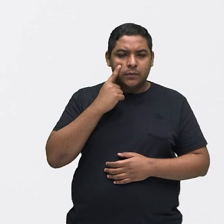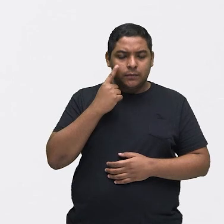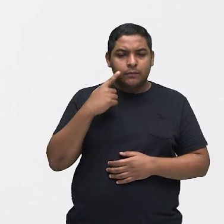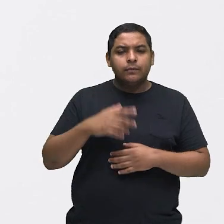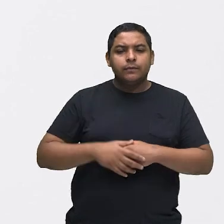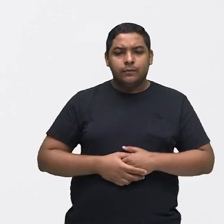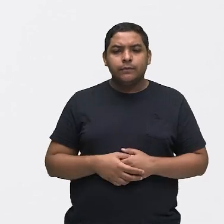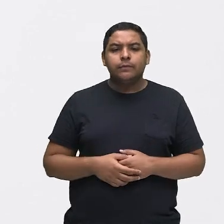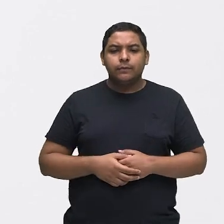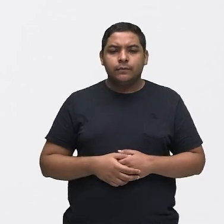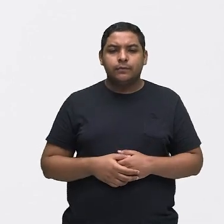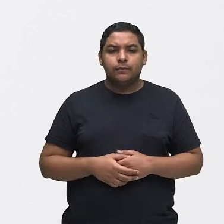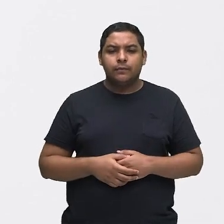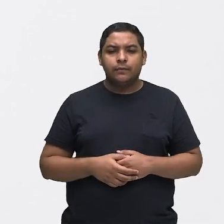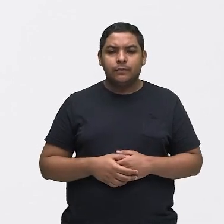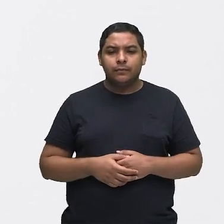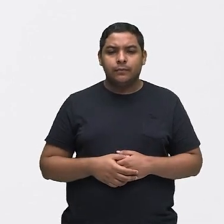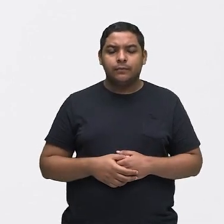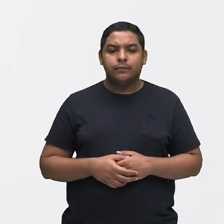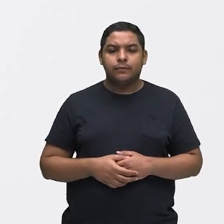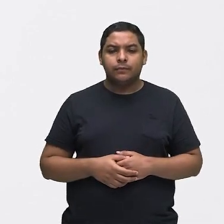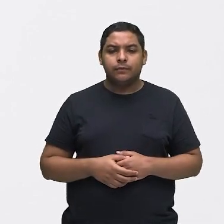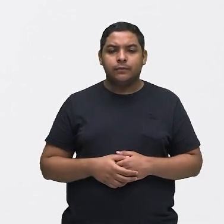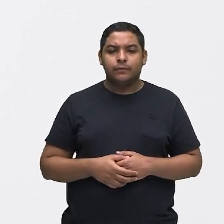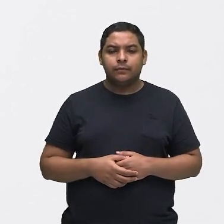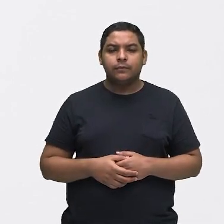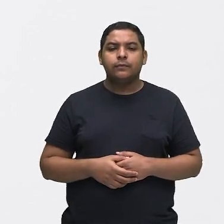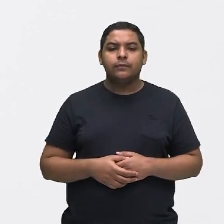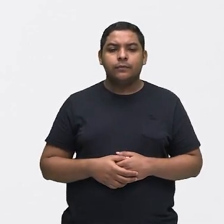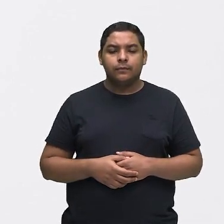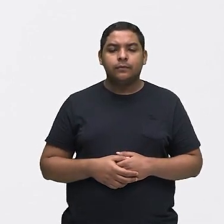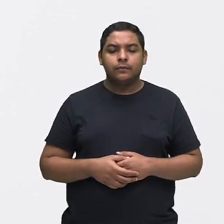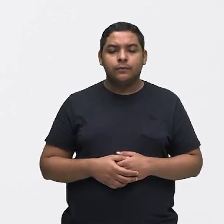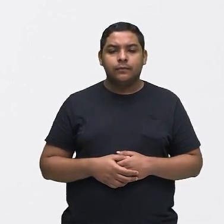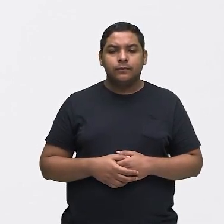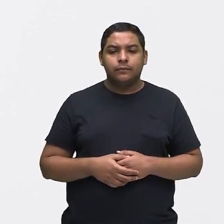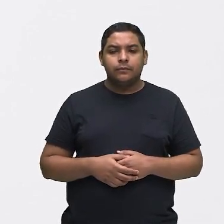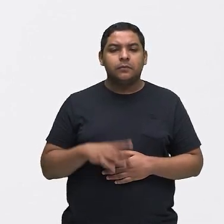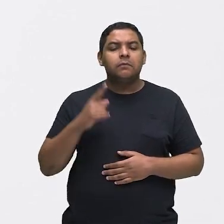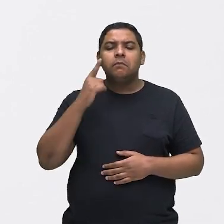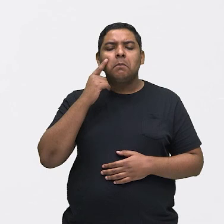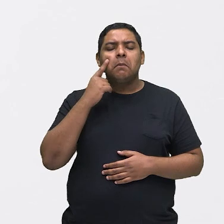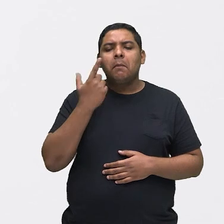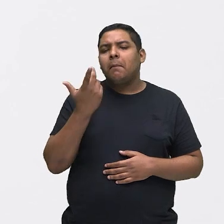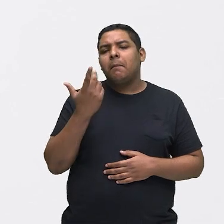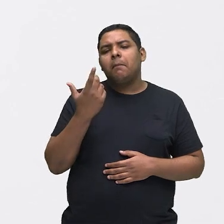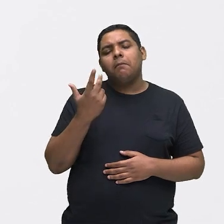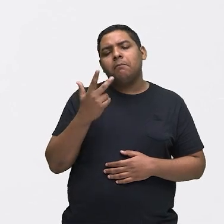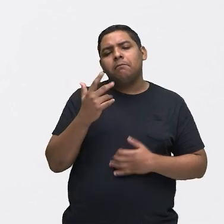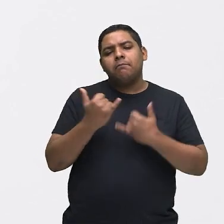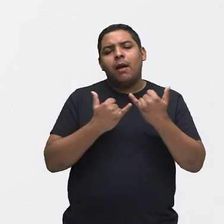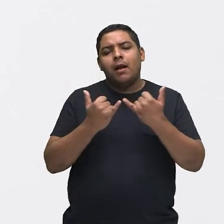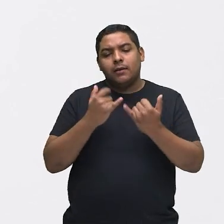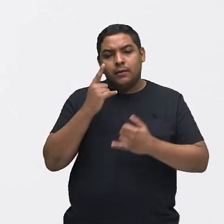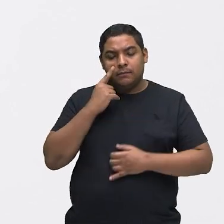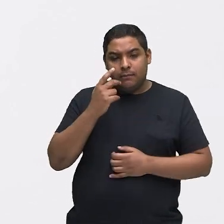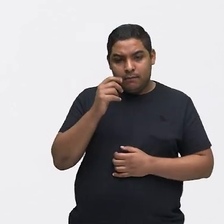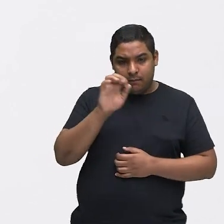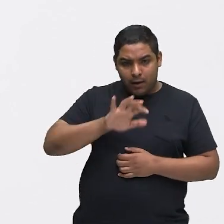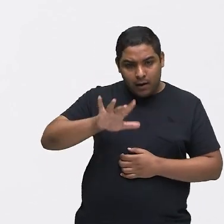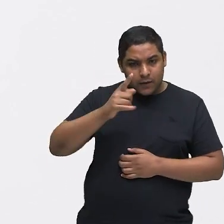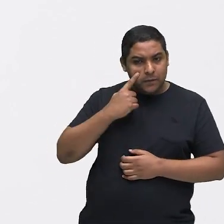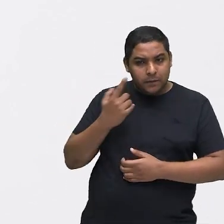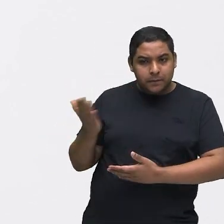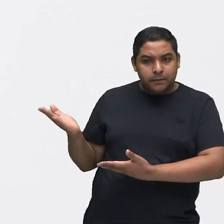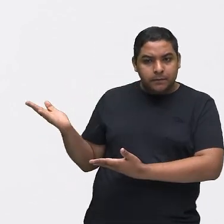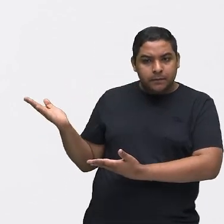não é isso? Você faz o contorno. Então, já não é letra B. E delinear? Delinear é